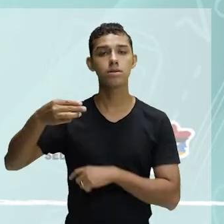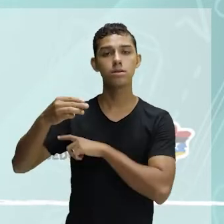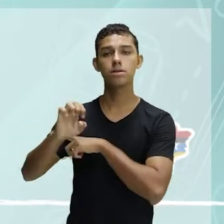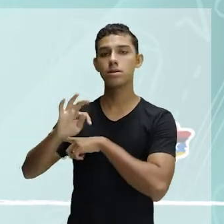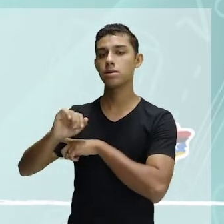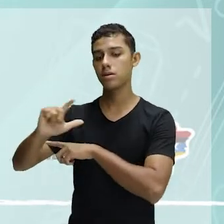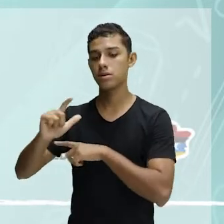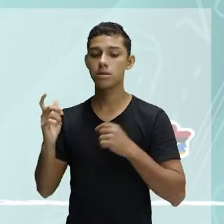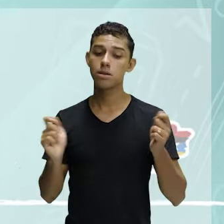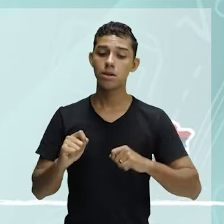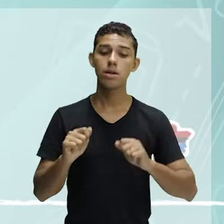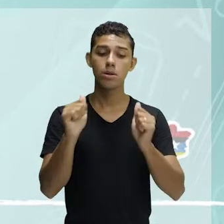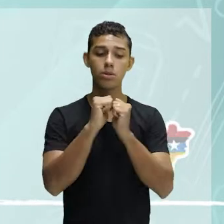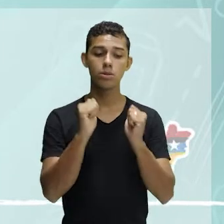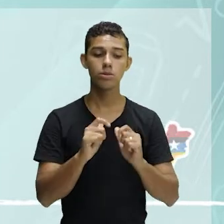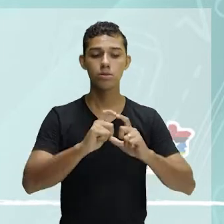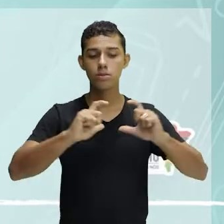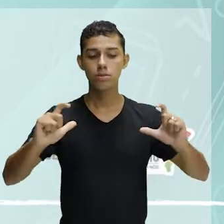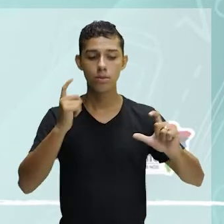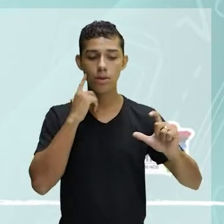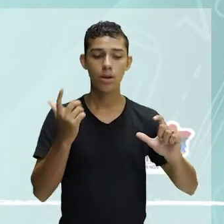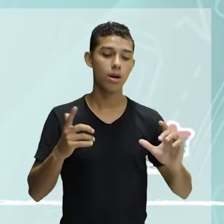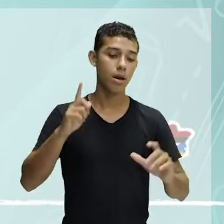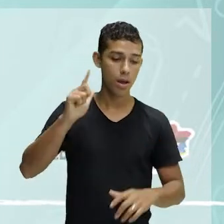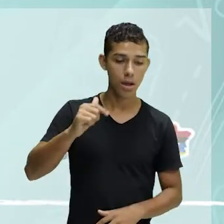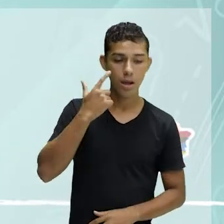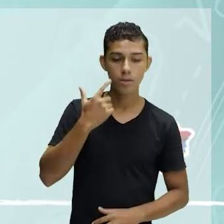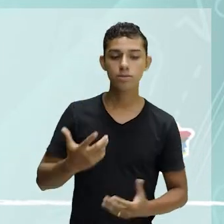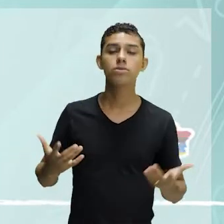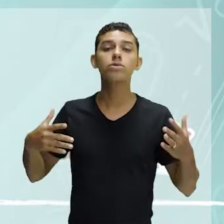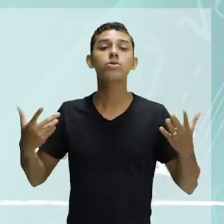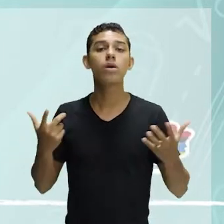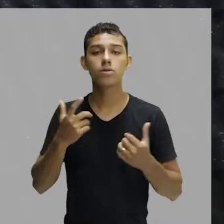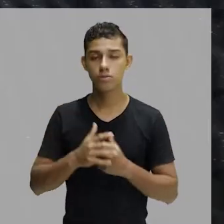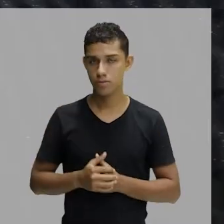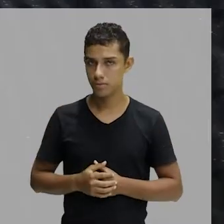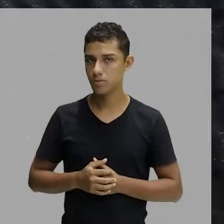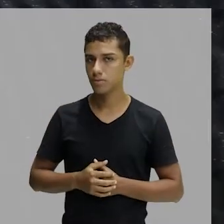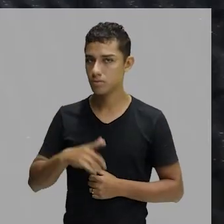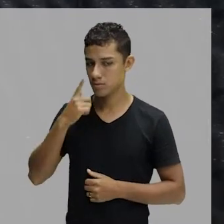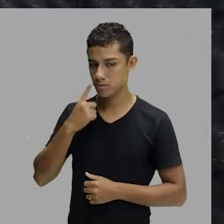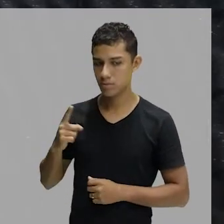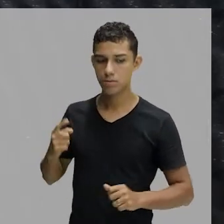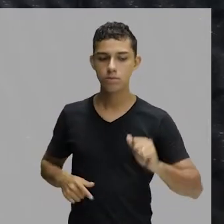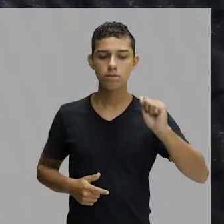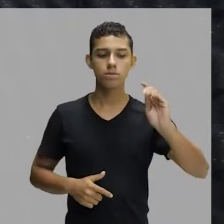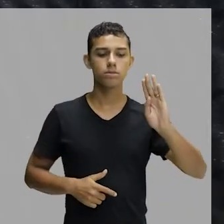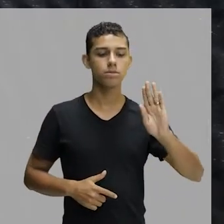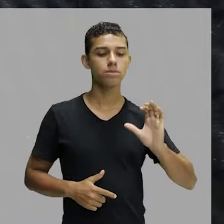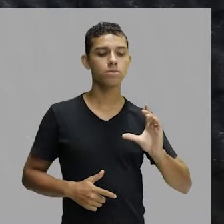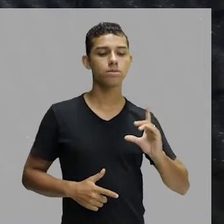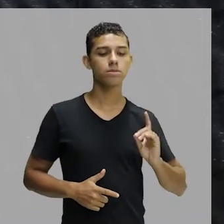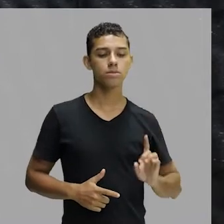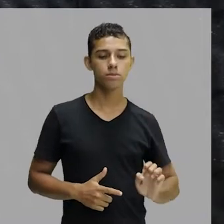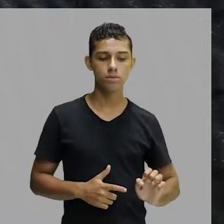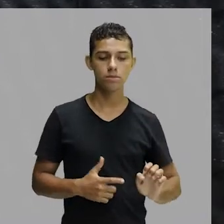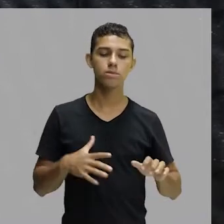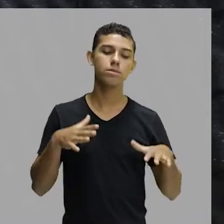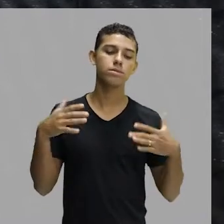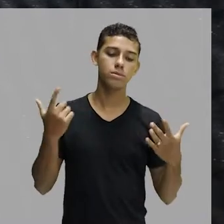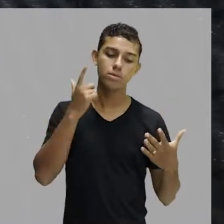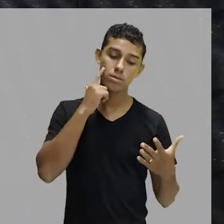do ortocresol é... Então, ele quer a forma molecular. Vamos lá. Ele fala que o